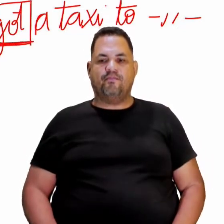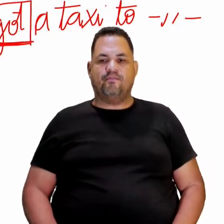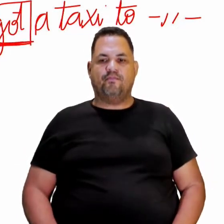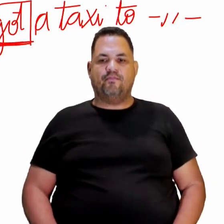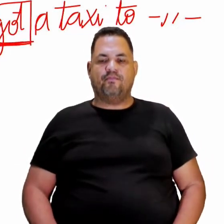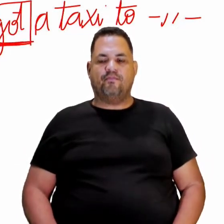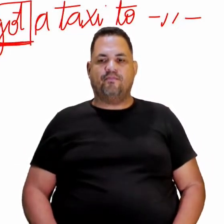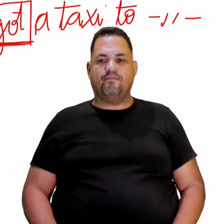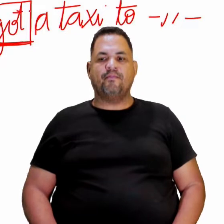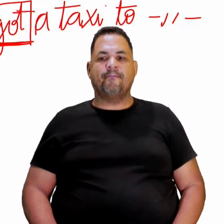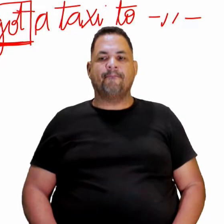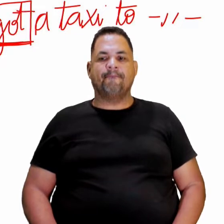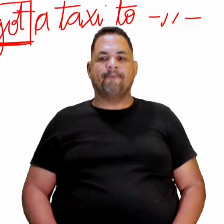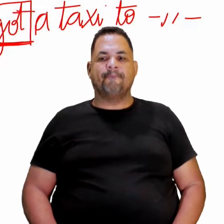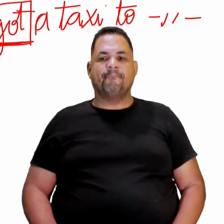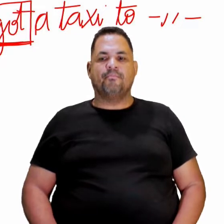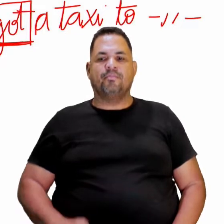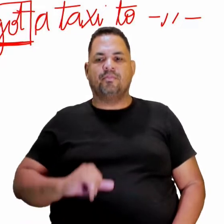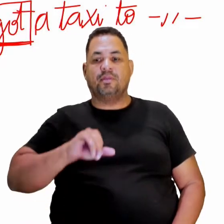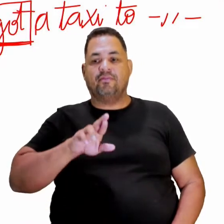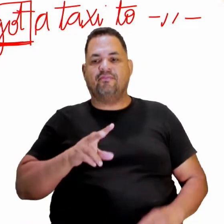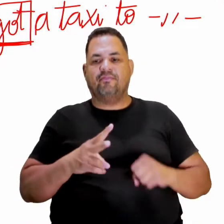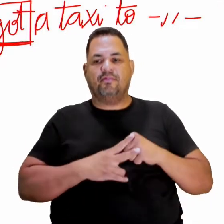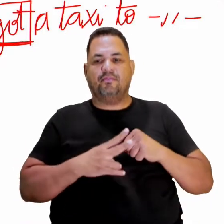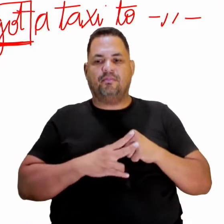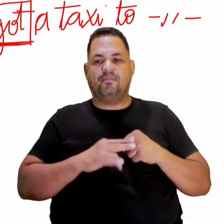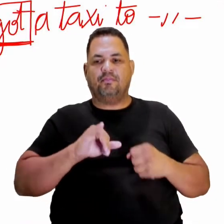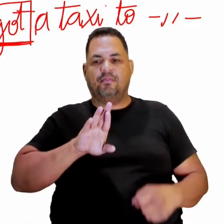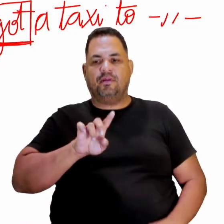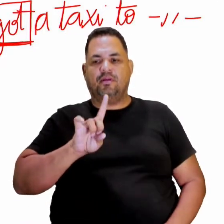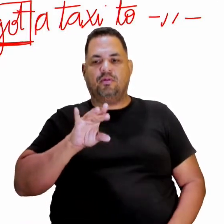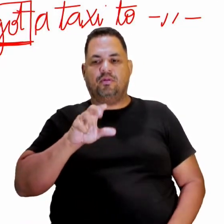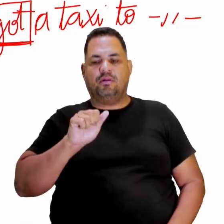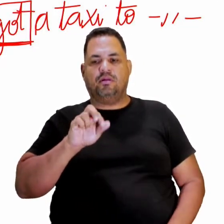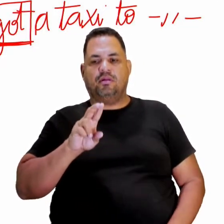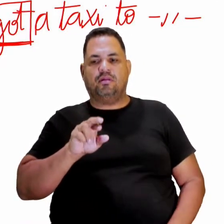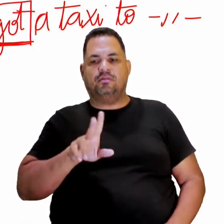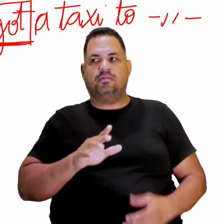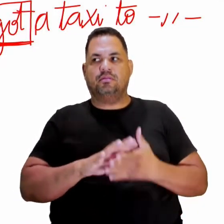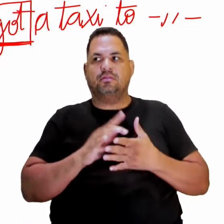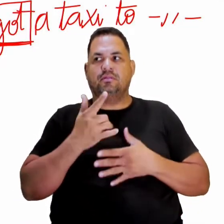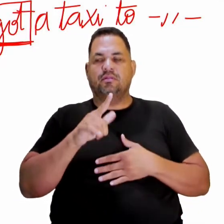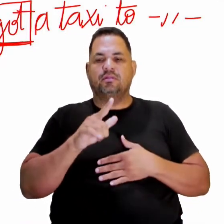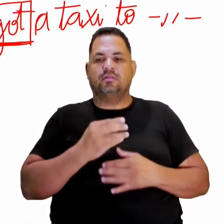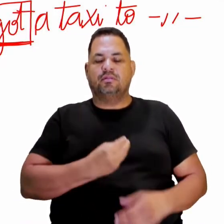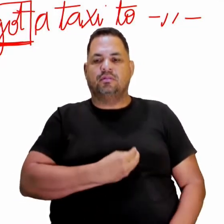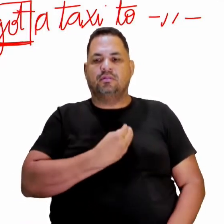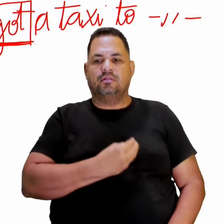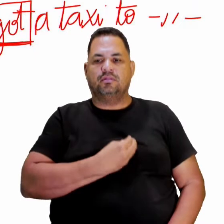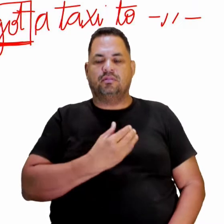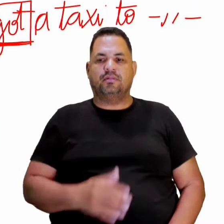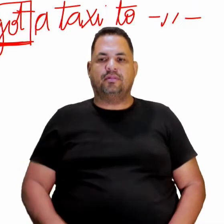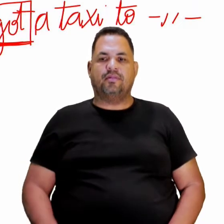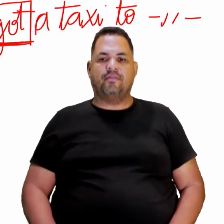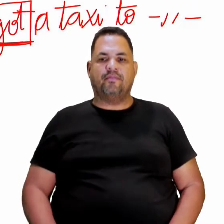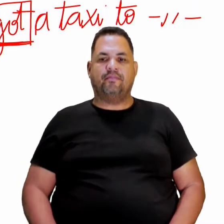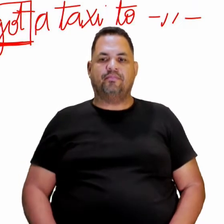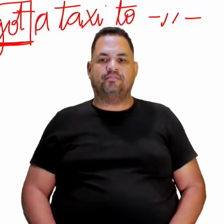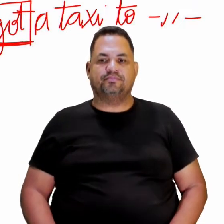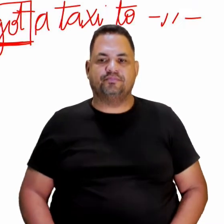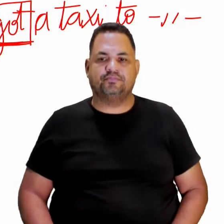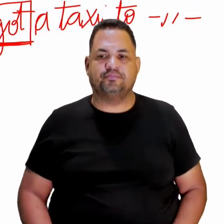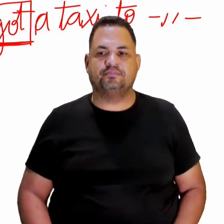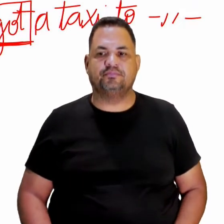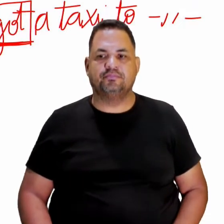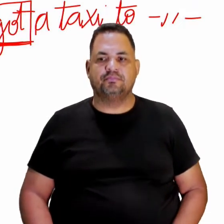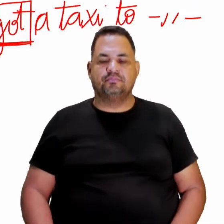o verbo ele é irregular. Aí não tem a presença do did aqui, não tem, mas na negação tem a presença do did.